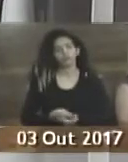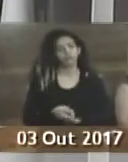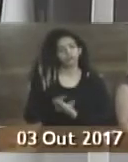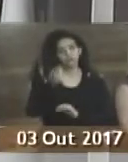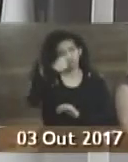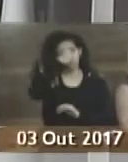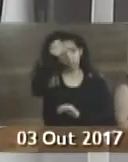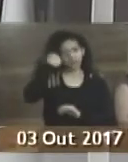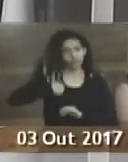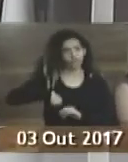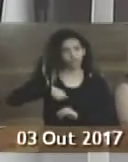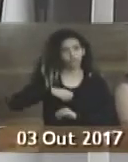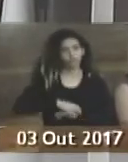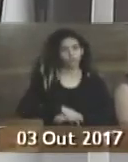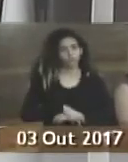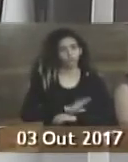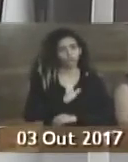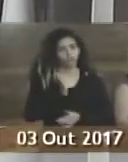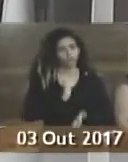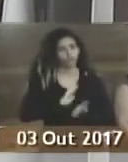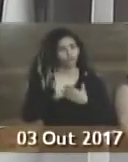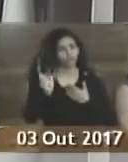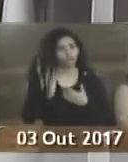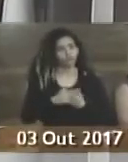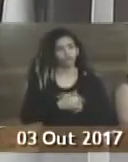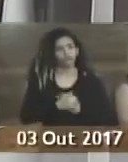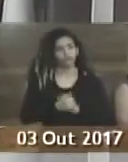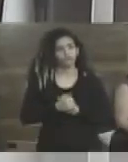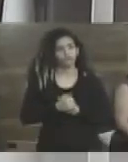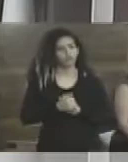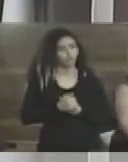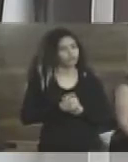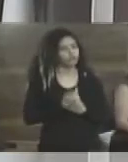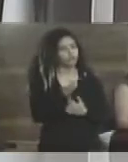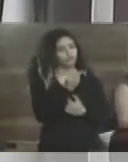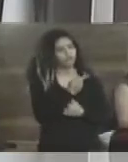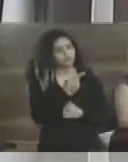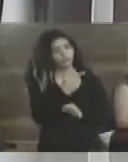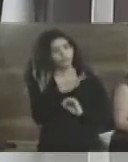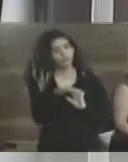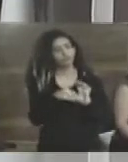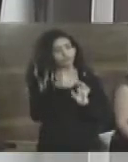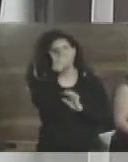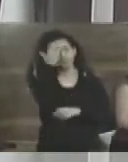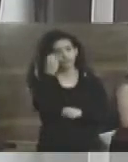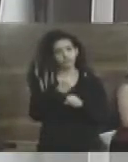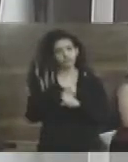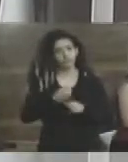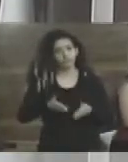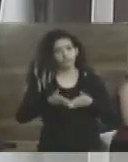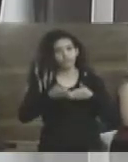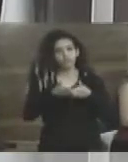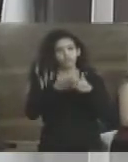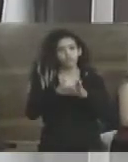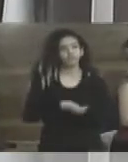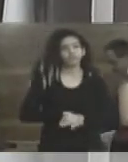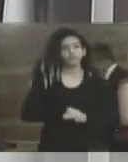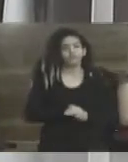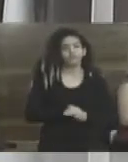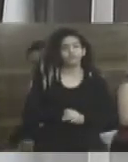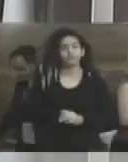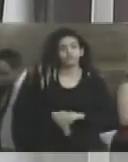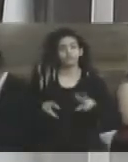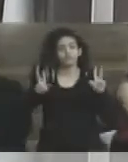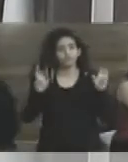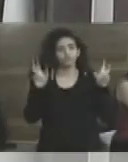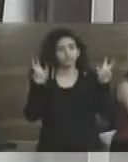ex-vereador Chapinha, que já saiu, né? E aos demais metalúrgicos, ou ex-metalúrgicos que estão aí, que o nosso